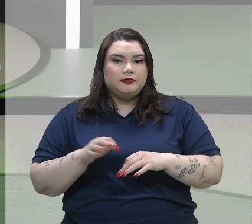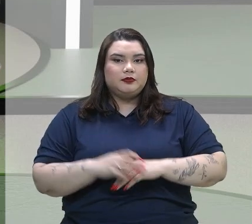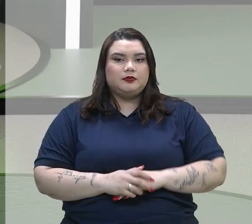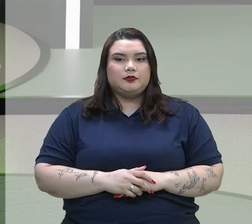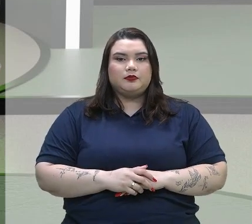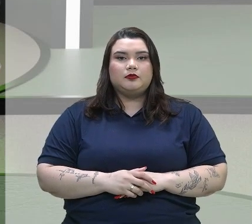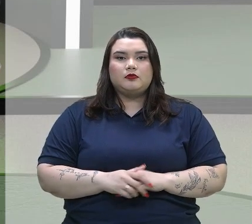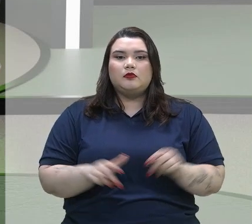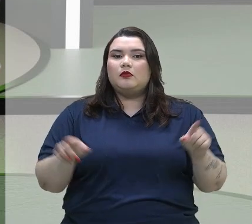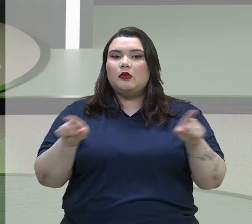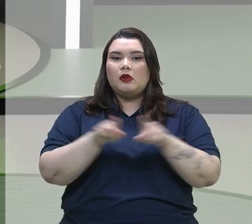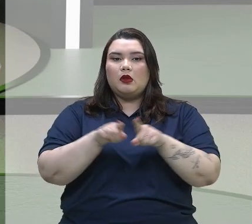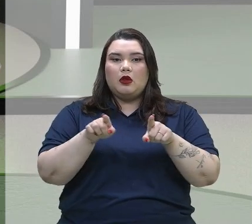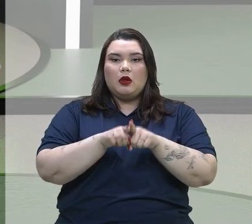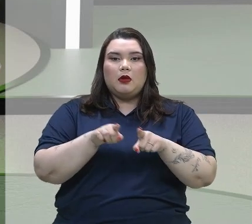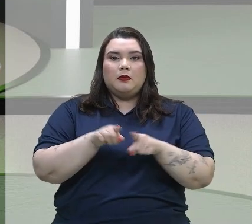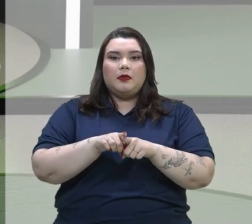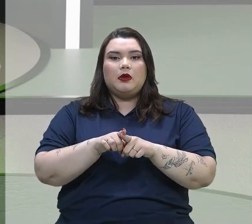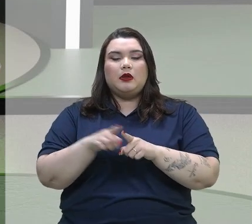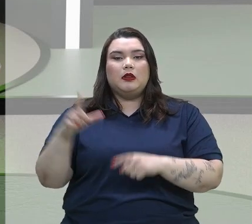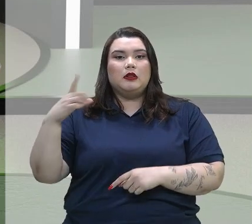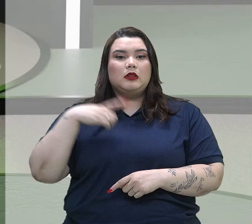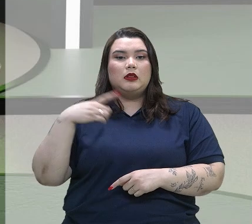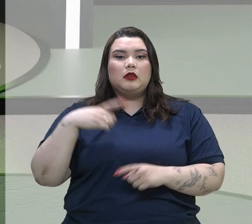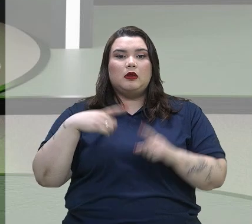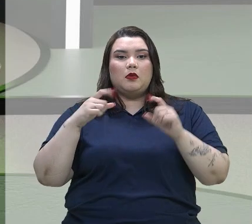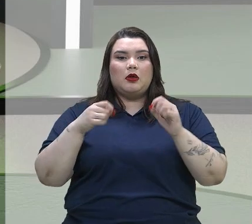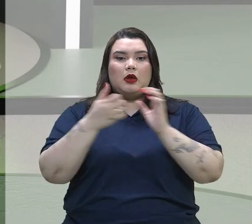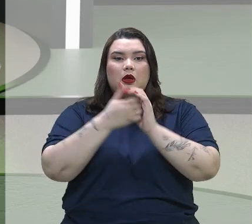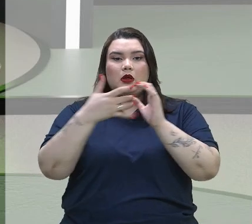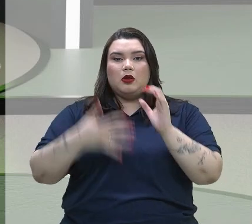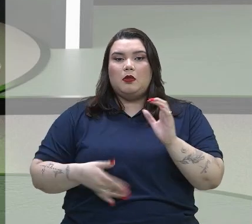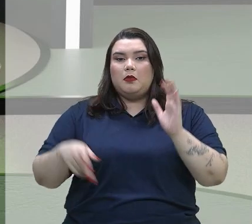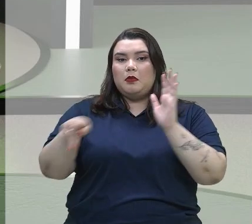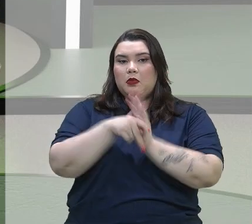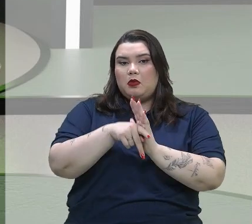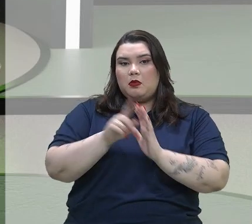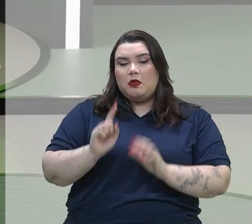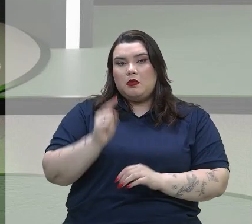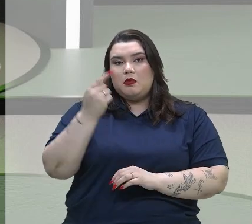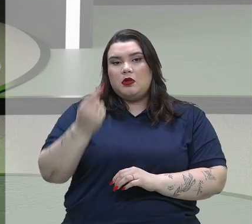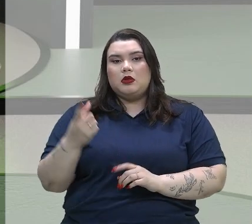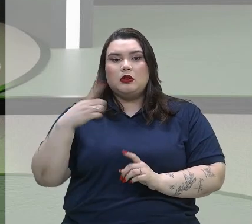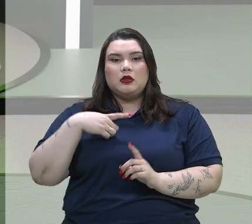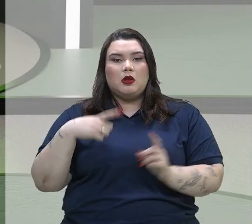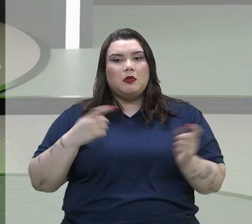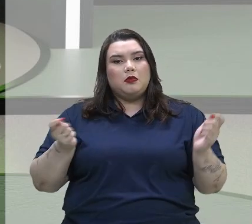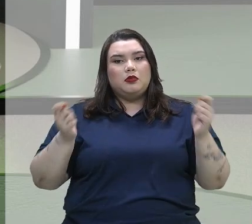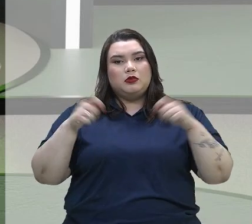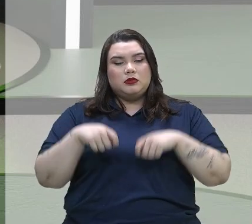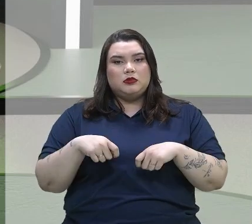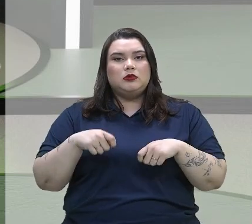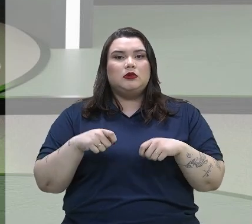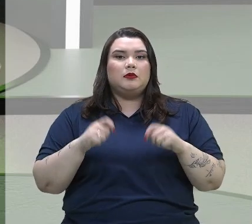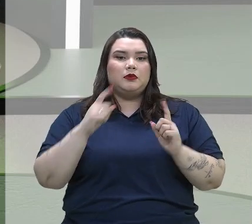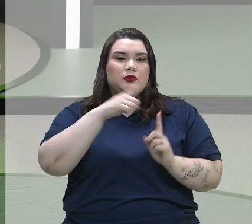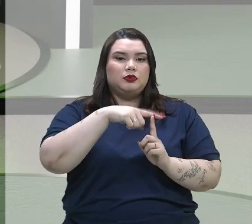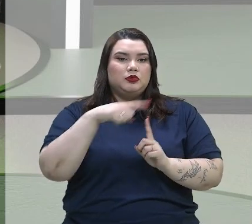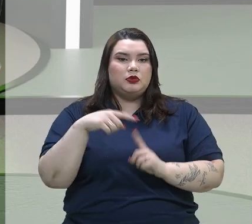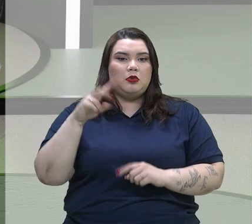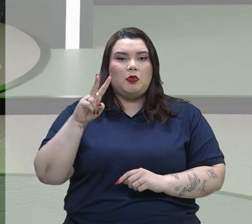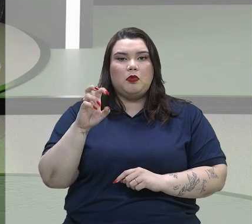Além disso, eles possuem propriedades únicas, o que vai tornar o quê? Versáteis,